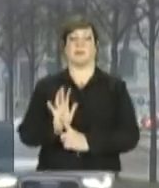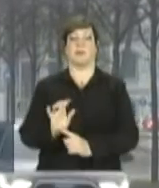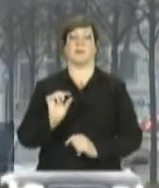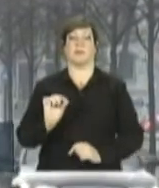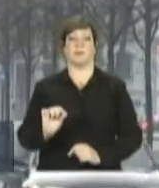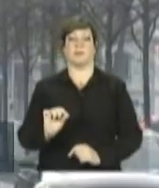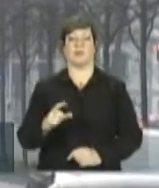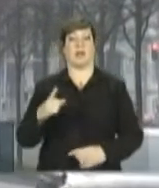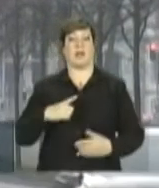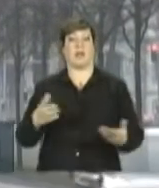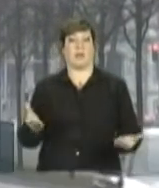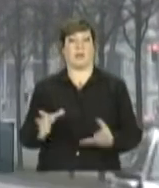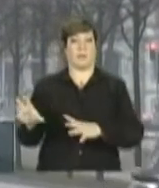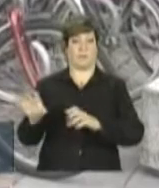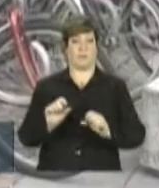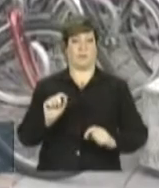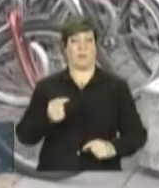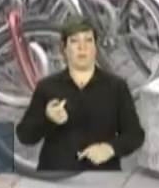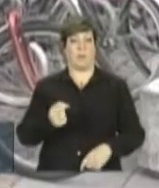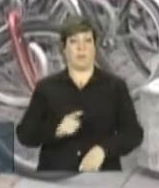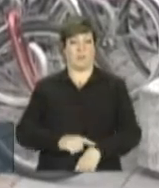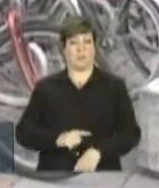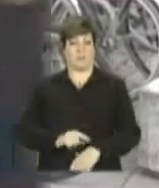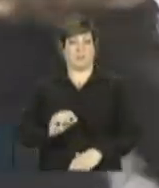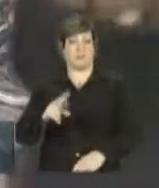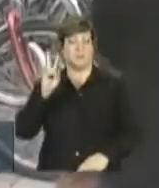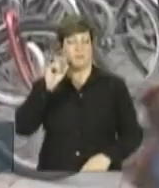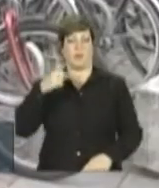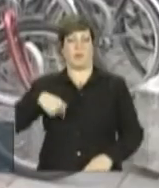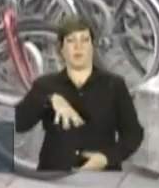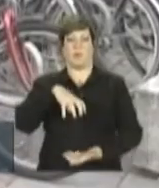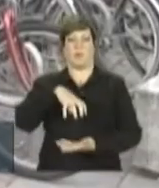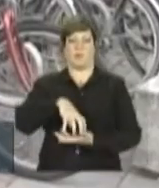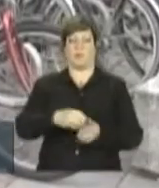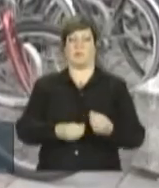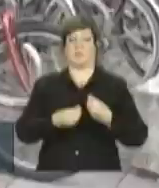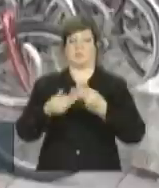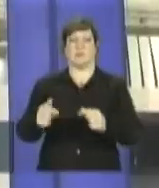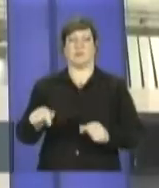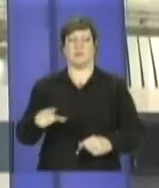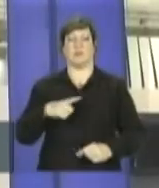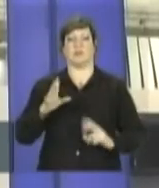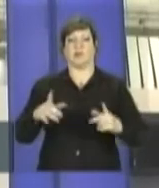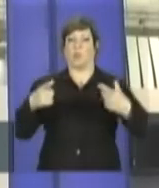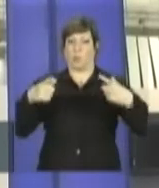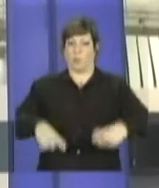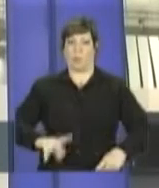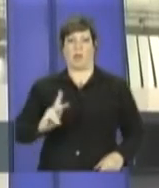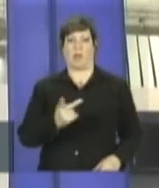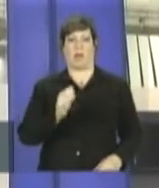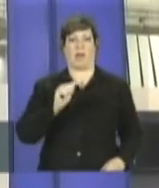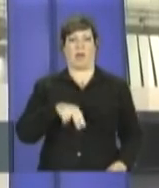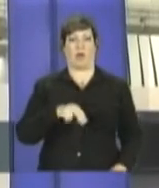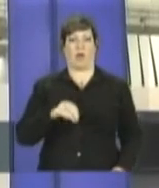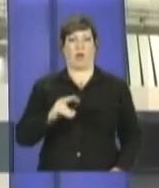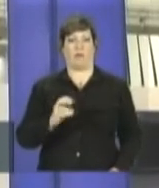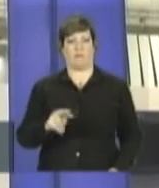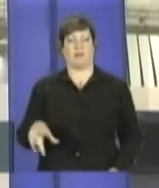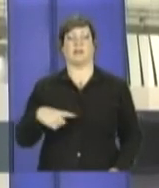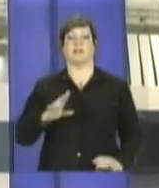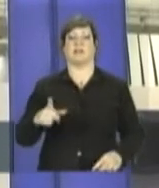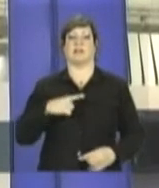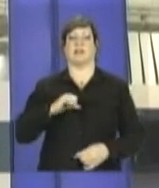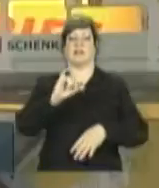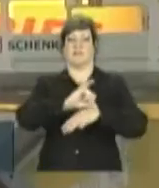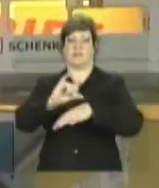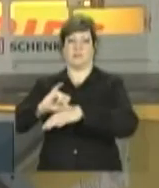foi enviada agora, recentemente, enviadas agora pela nossa equipe, que já está lá em Hanover. Lá acontece a Feira Internacional de